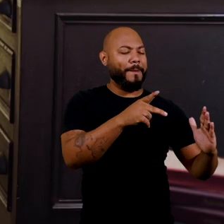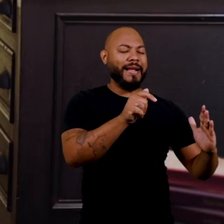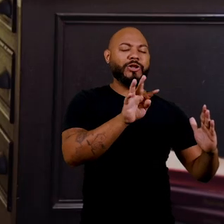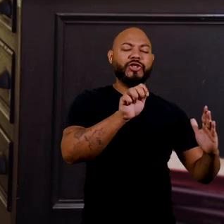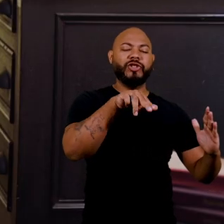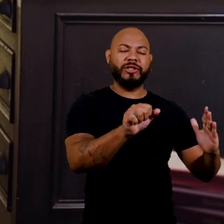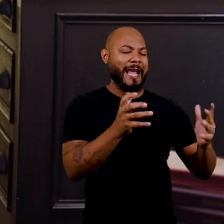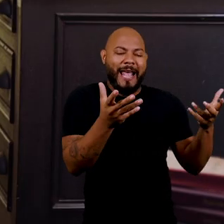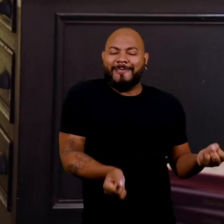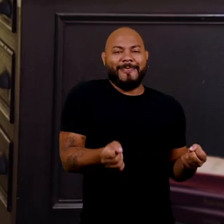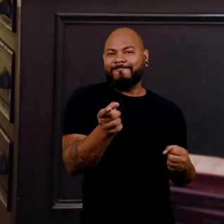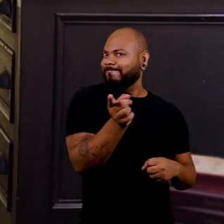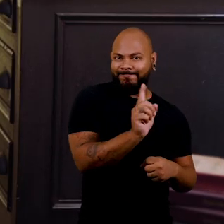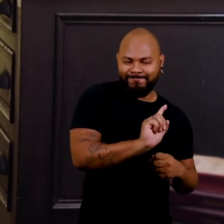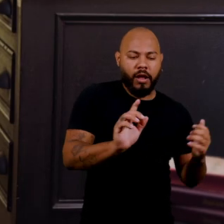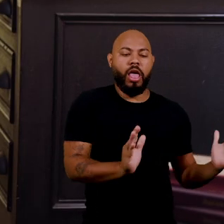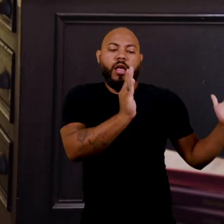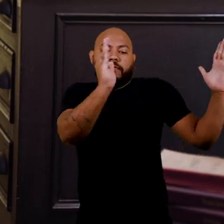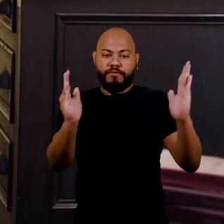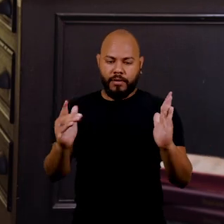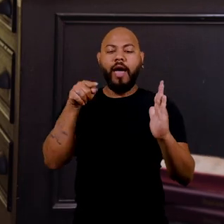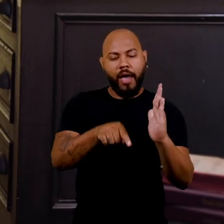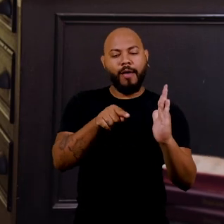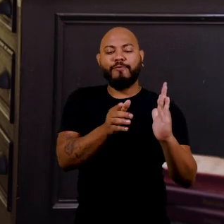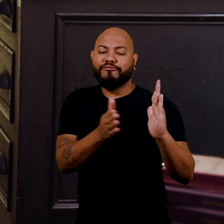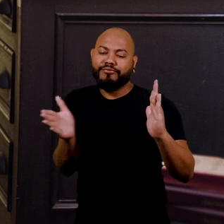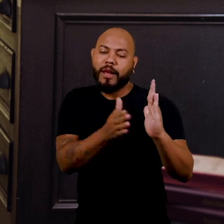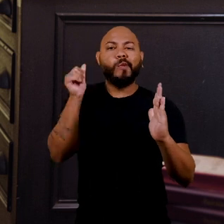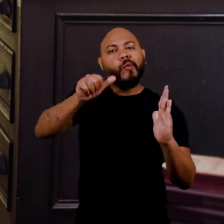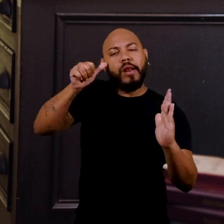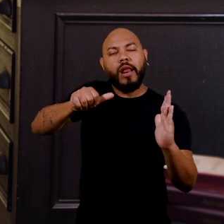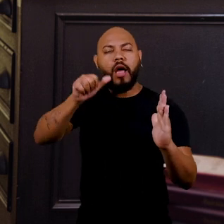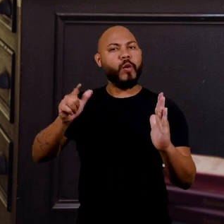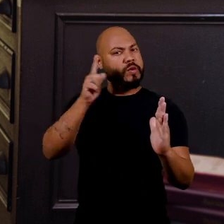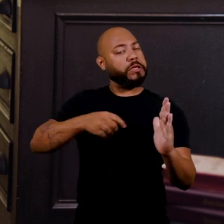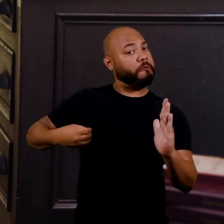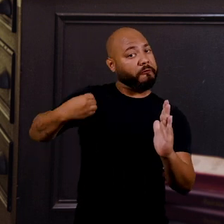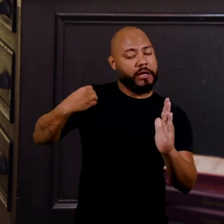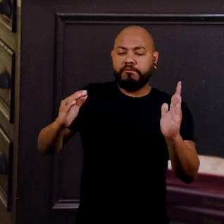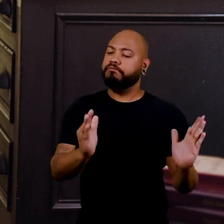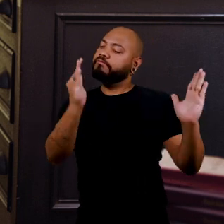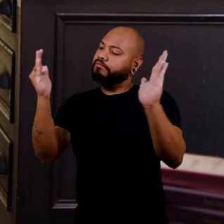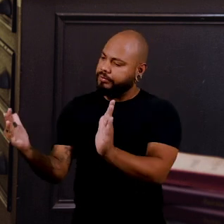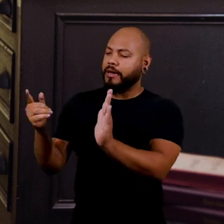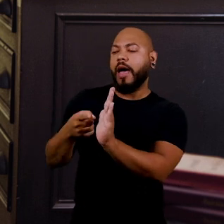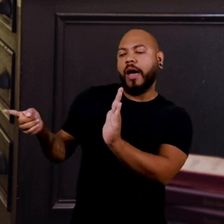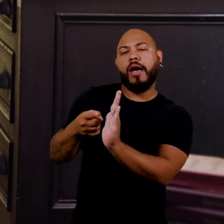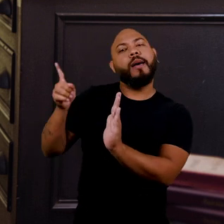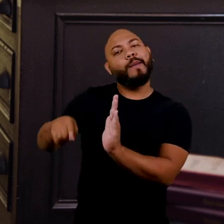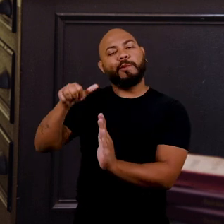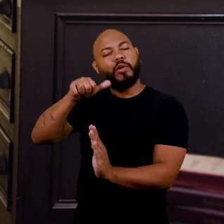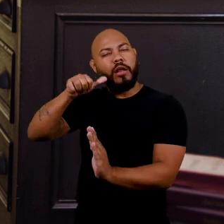que mais resistiram ao tratamento quimioterápico. De tanto a tanto são aquelas que tiveram melhor sobrevida. De tanto a tanto foram as que